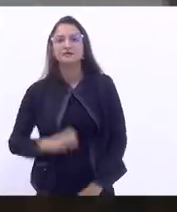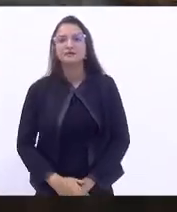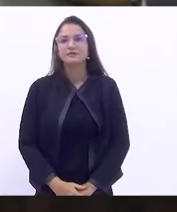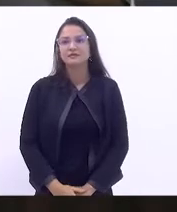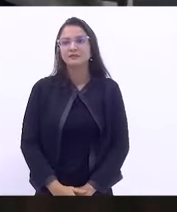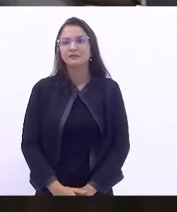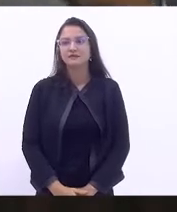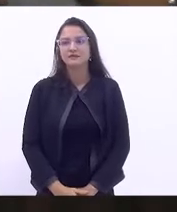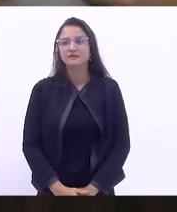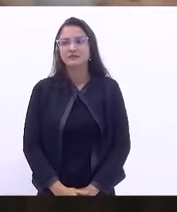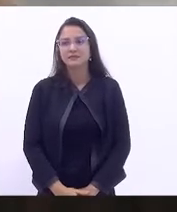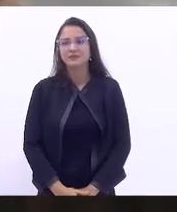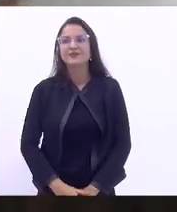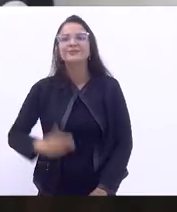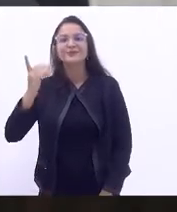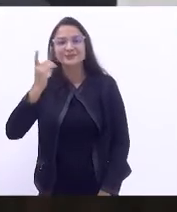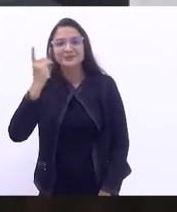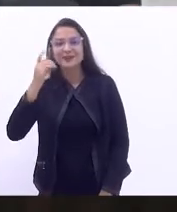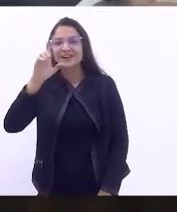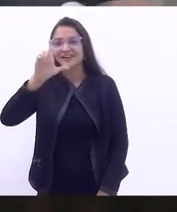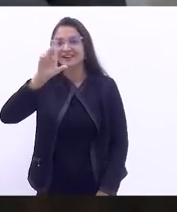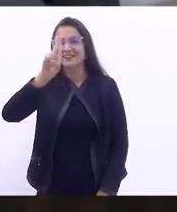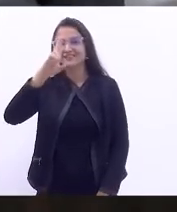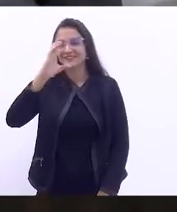Deputada Lucinha.